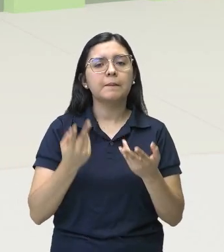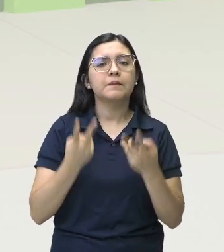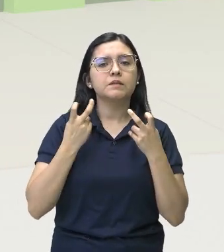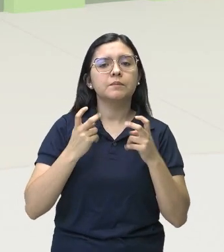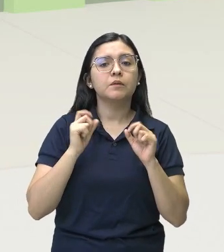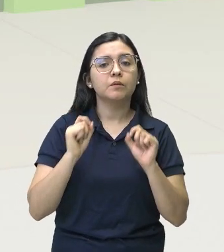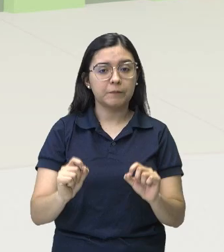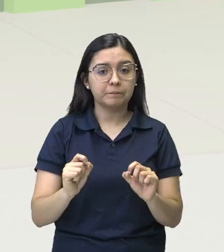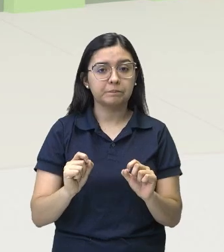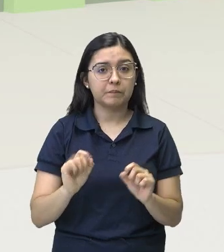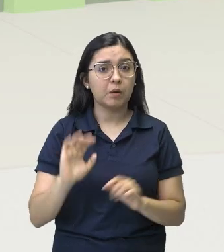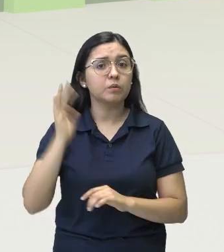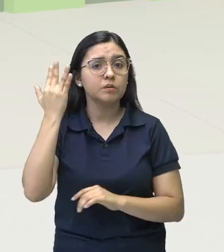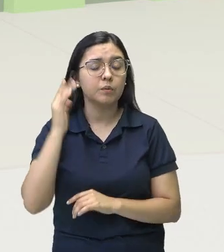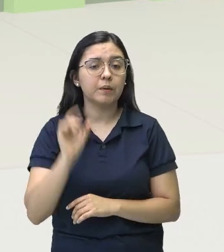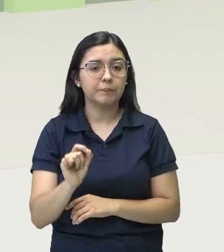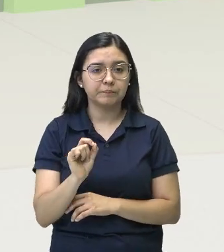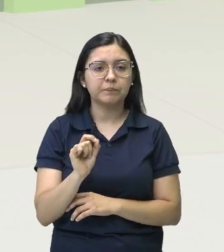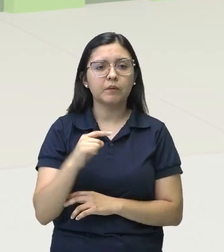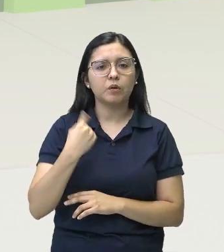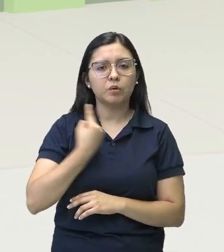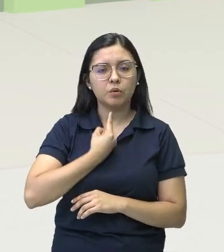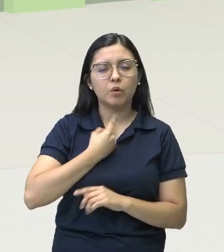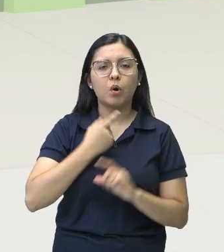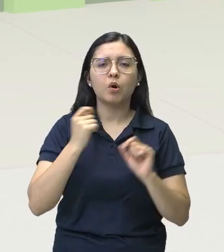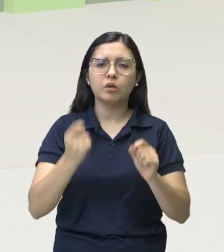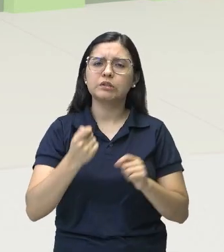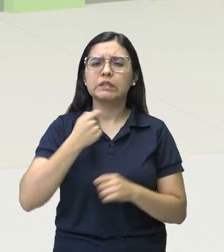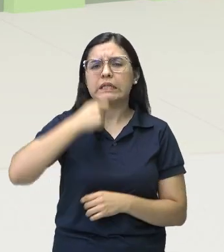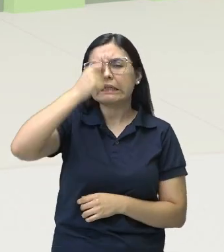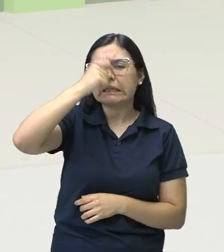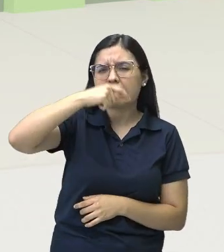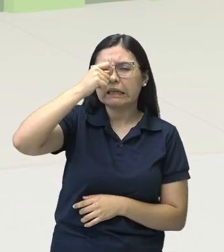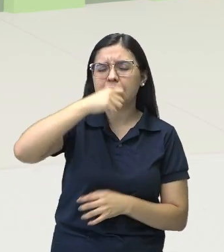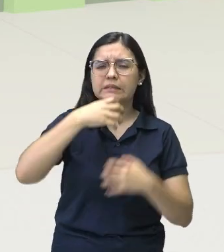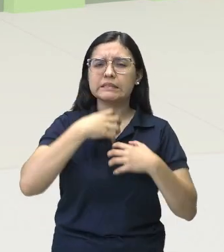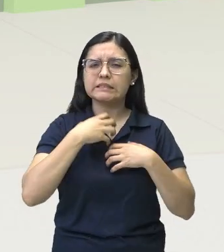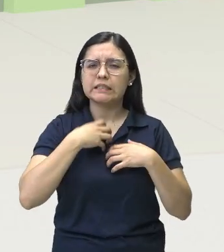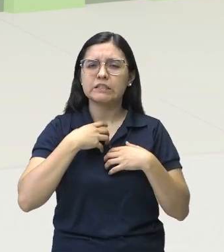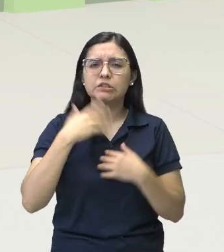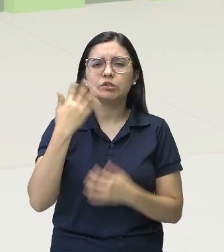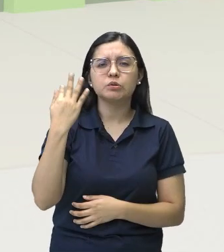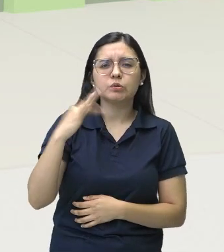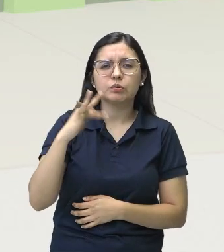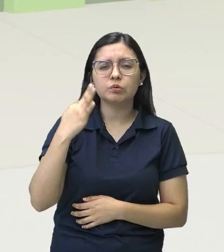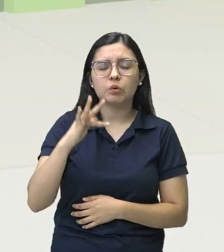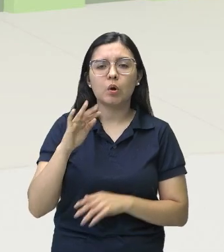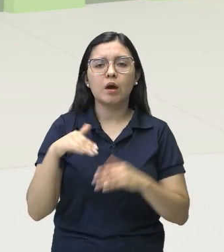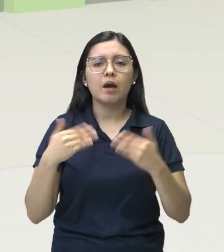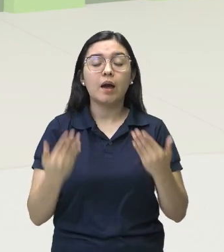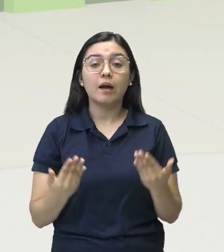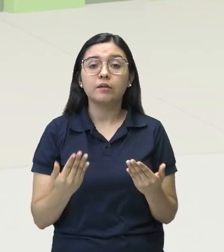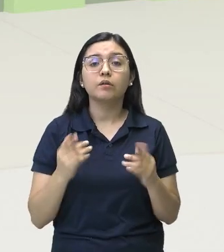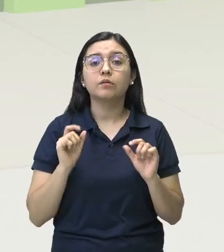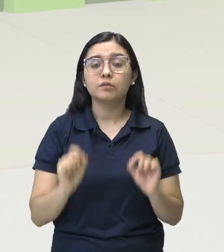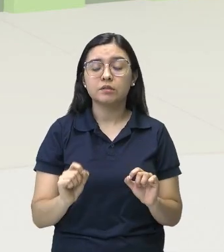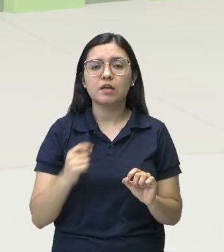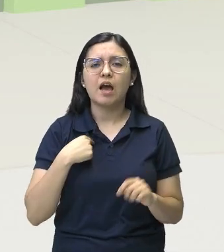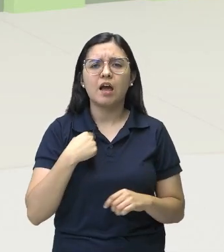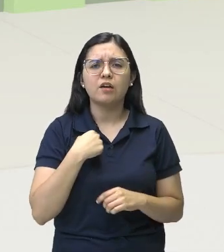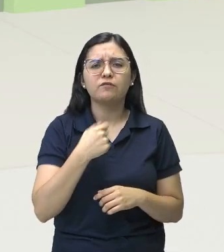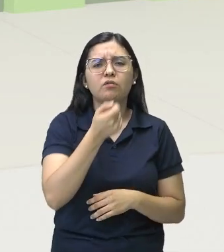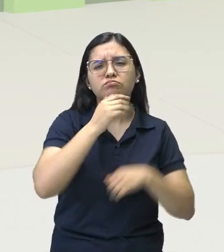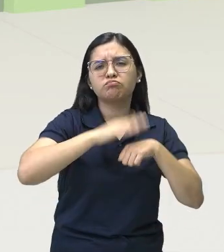situações em que a gente pega uma gripezinha, sente uma dorzinha e, de repente, vamos tomar